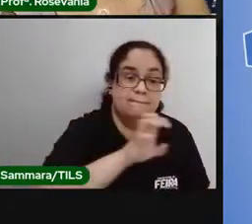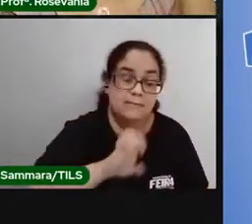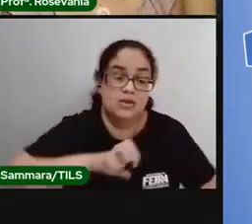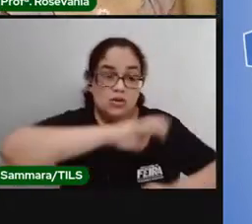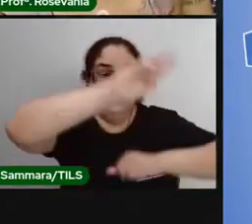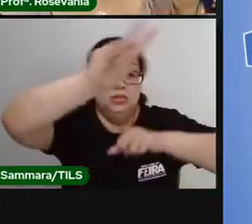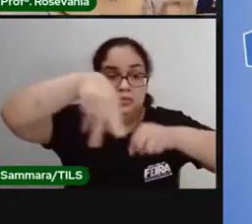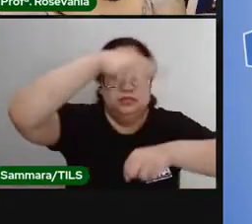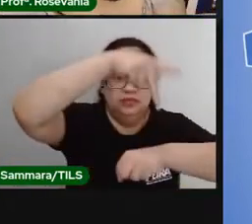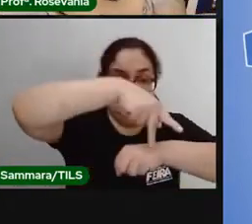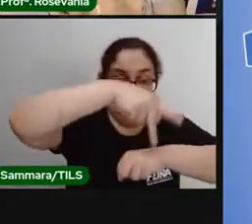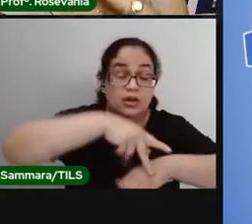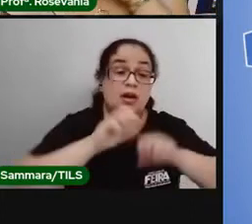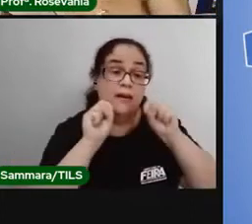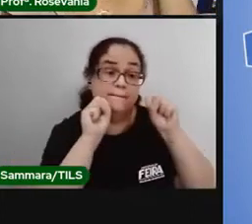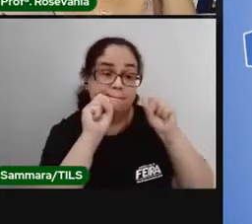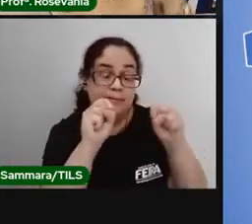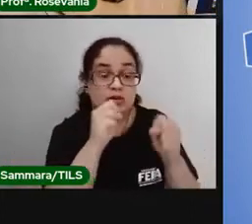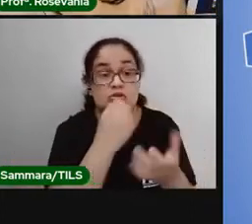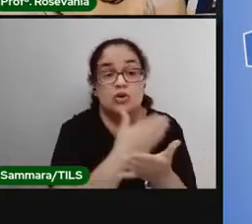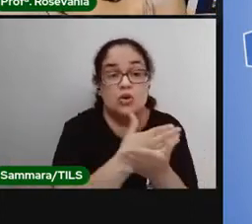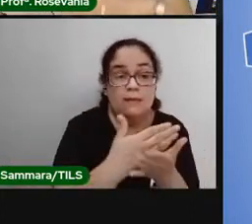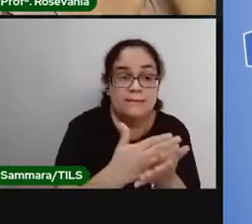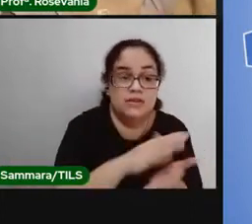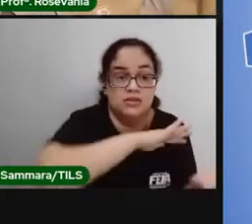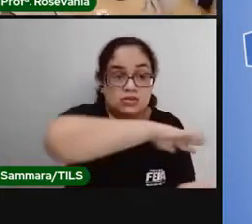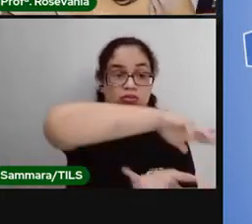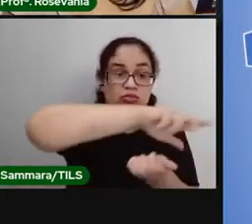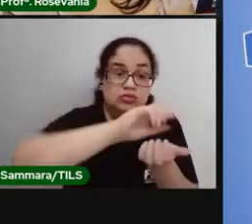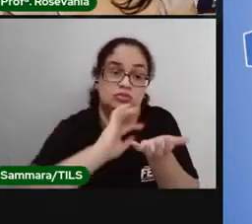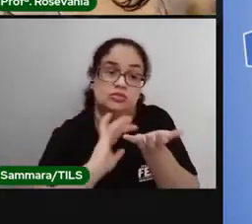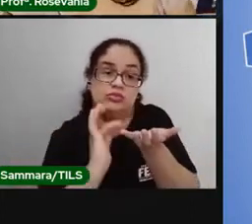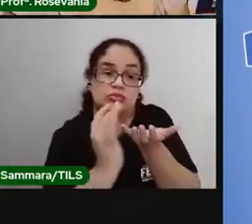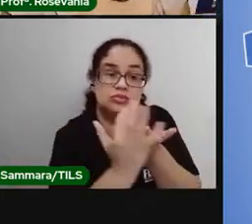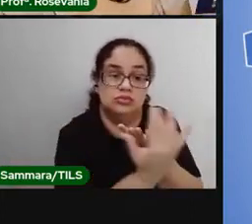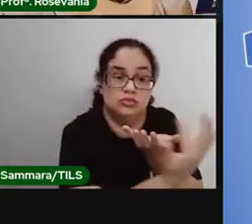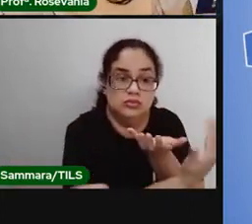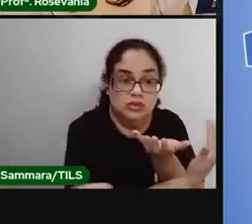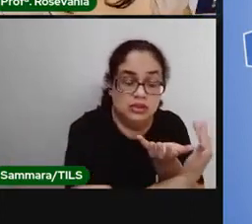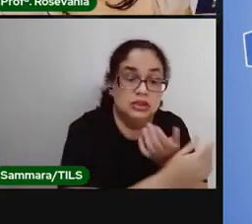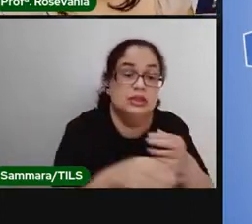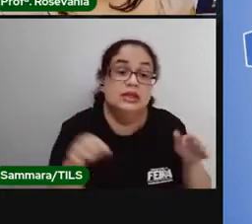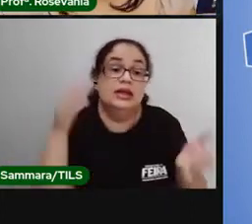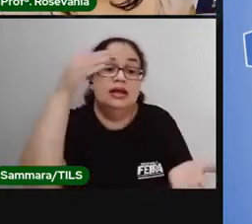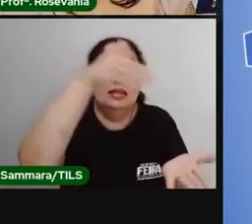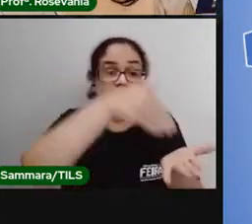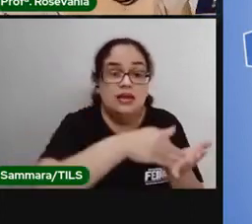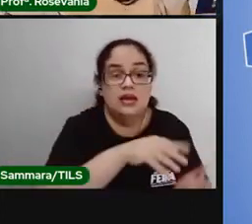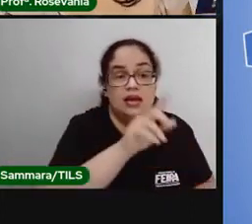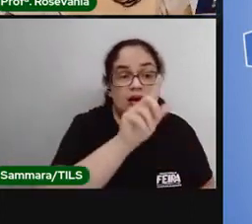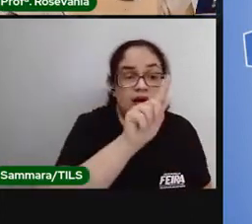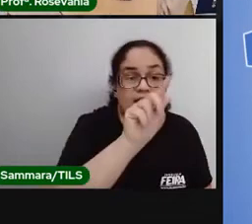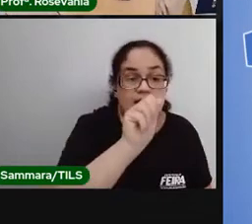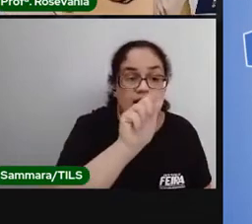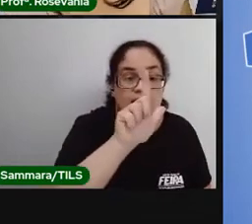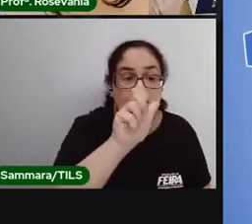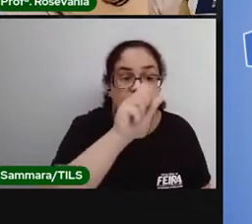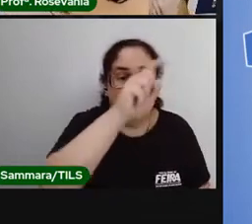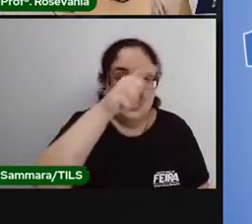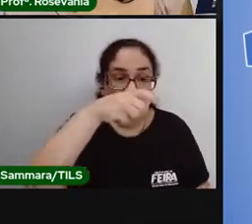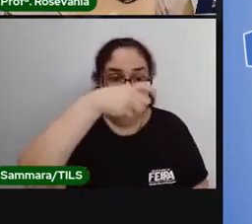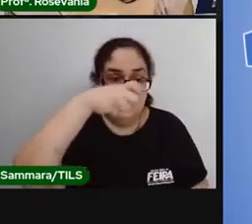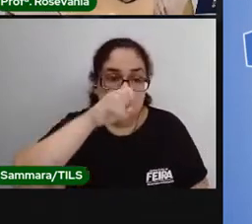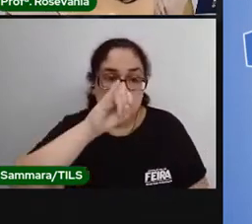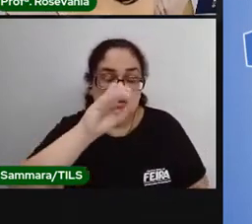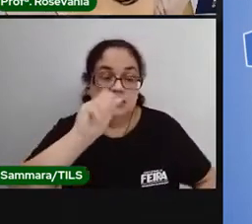país, eu posso começar pelo meu continente, o meu planeta e até a minha galáxia, que é o meu lugar no espaço,